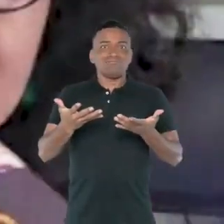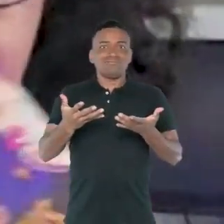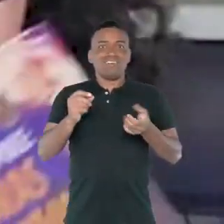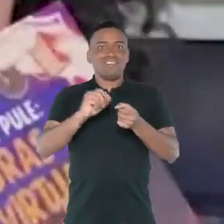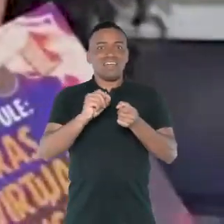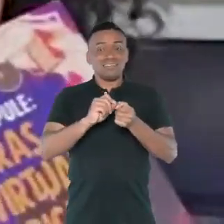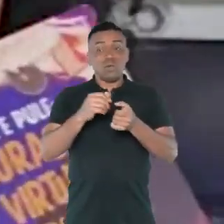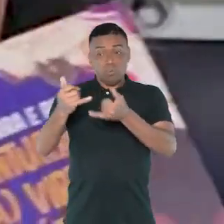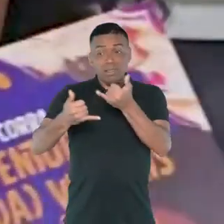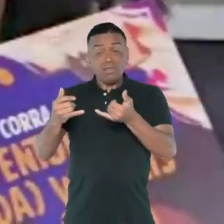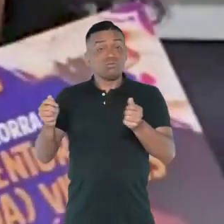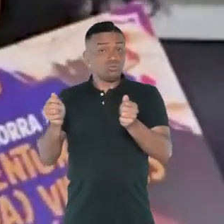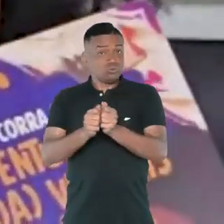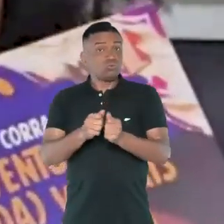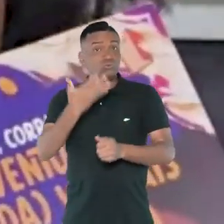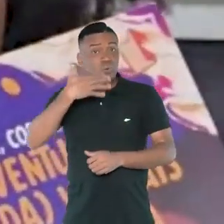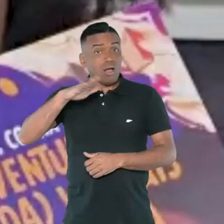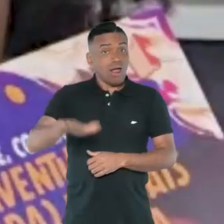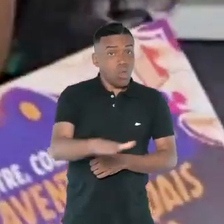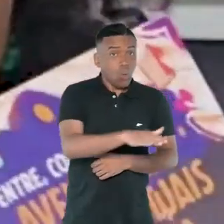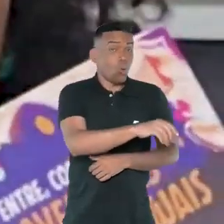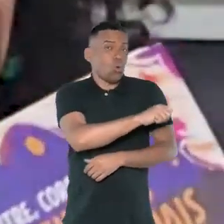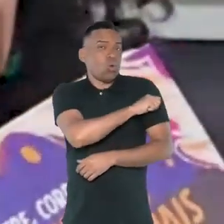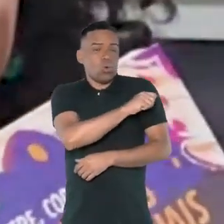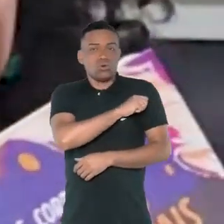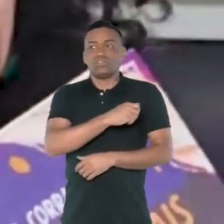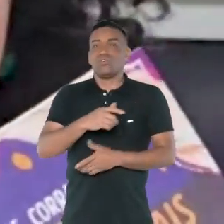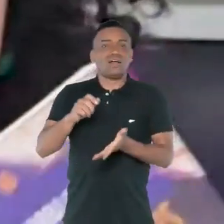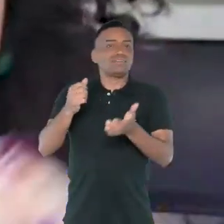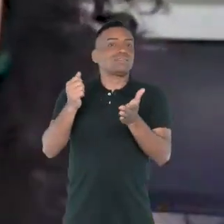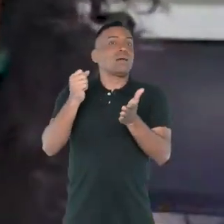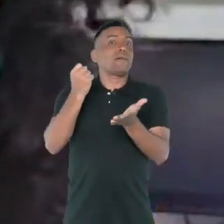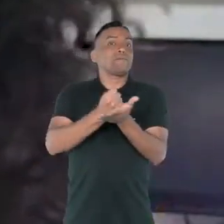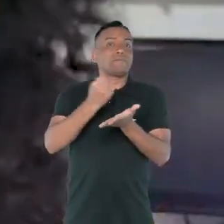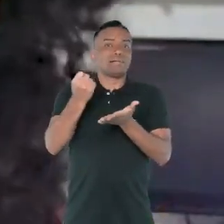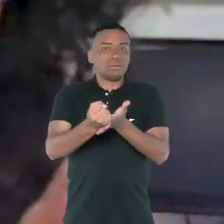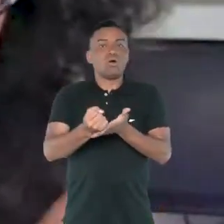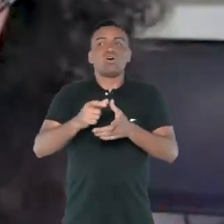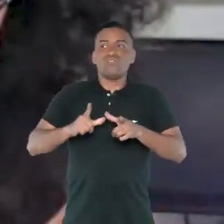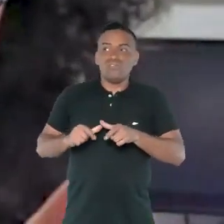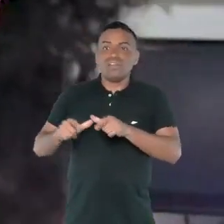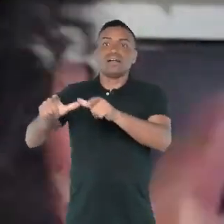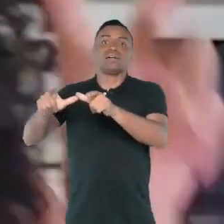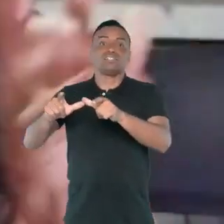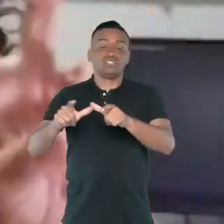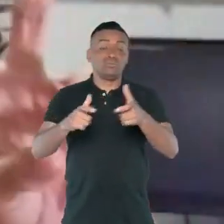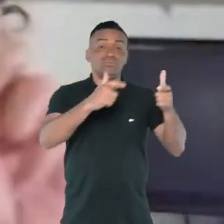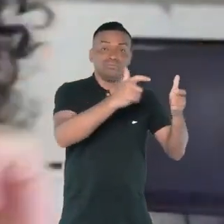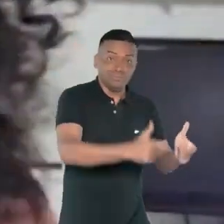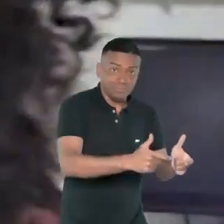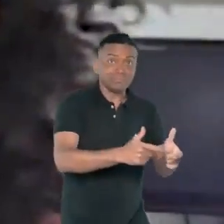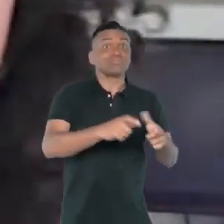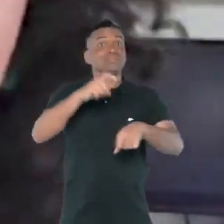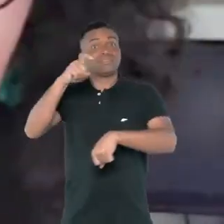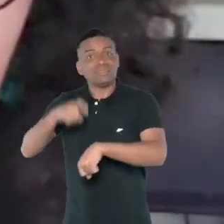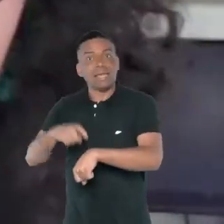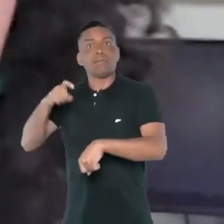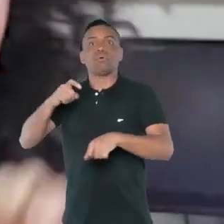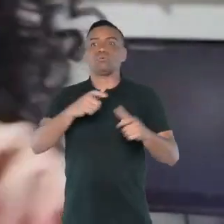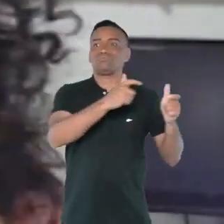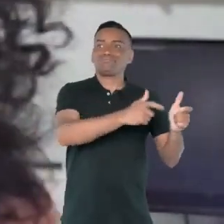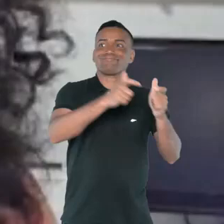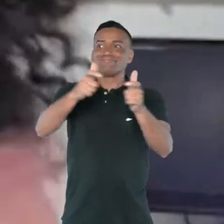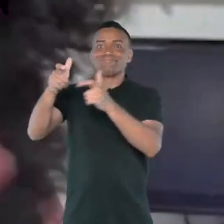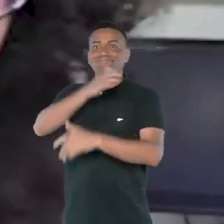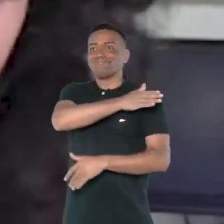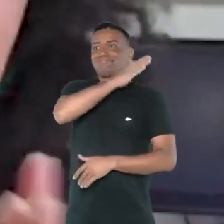partir dessa brincadeira dos irmãos, eu brinco com os meninos também. Então, a gente faz um passaporte, a gente viaja no tempo, a